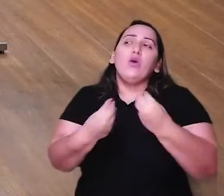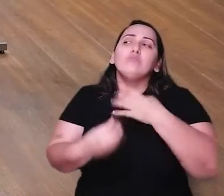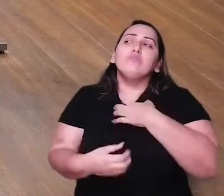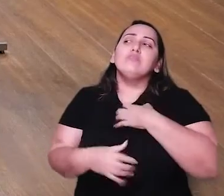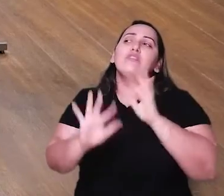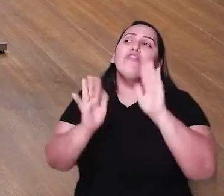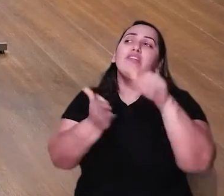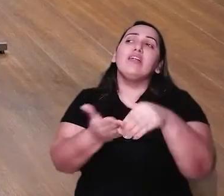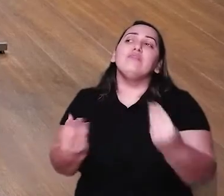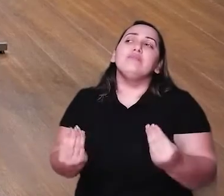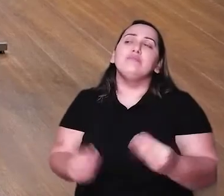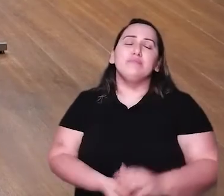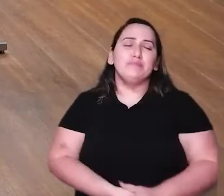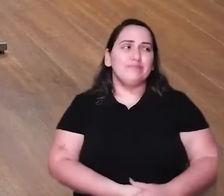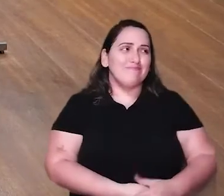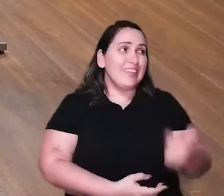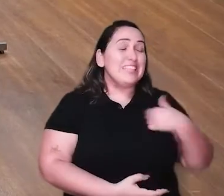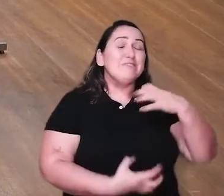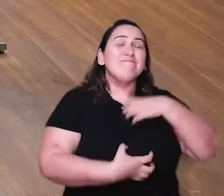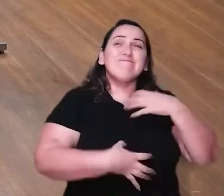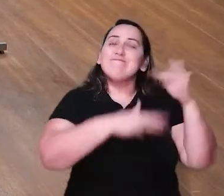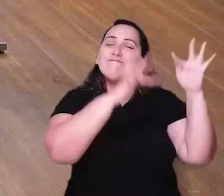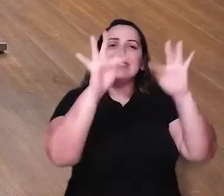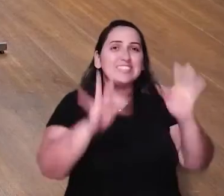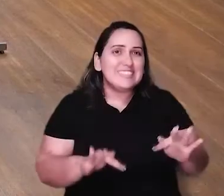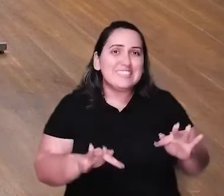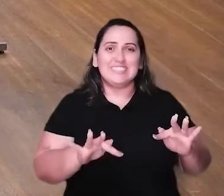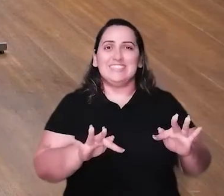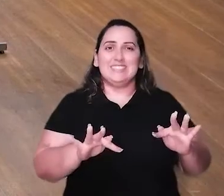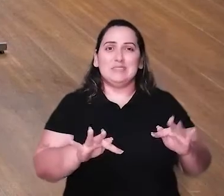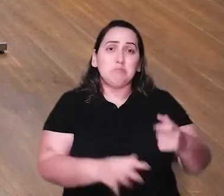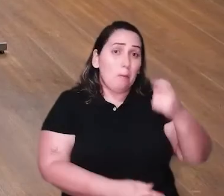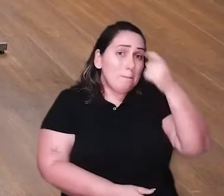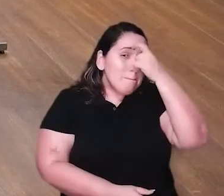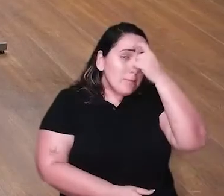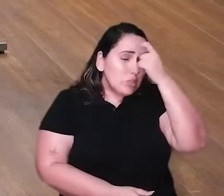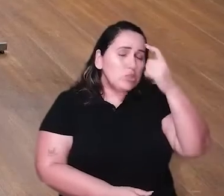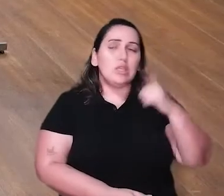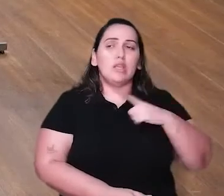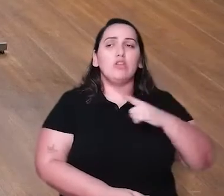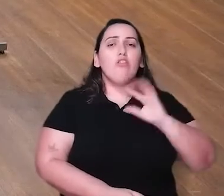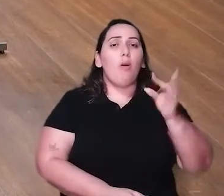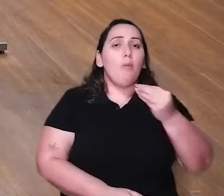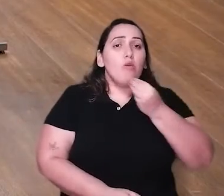3 biênios, tempo máximo na corte, então a senhora está se despedindo para a gente encerrar com qual